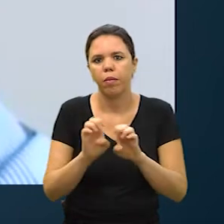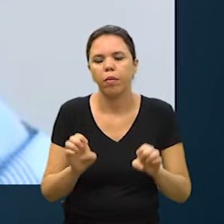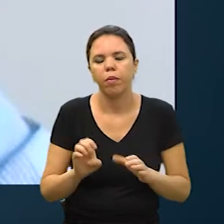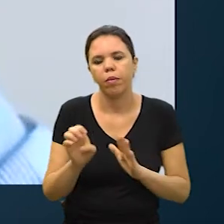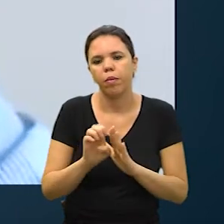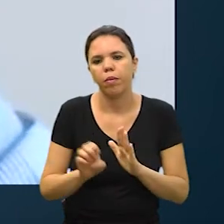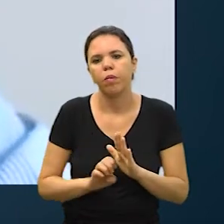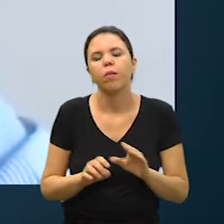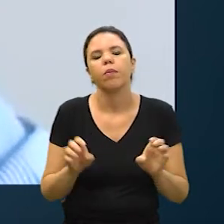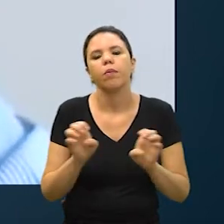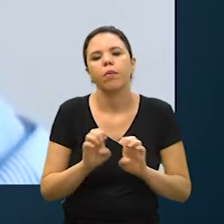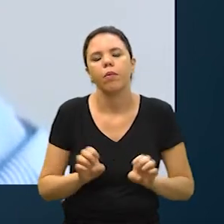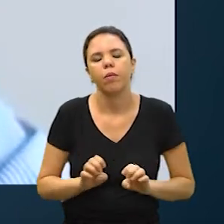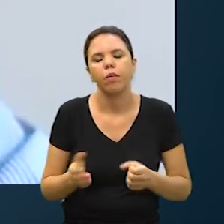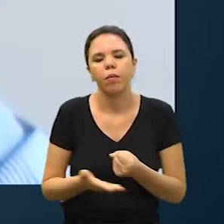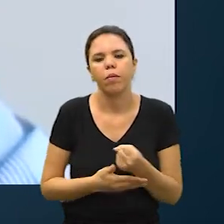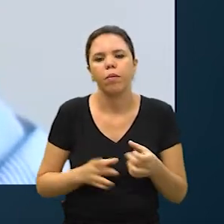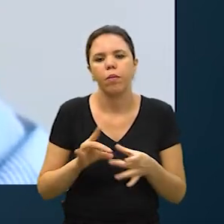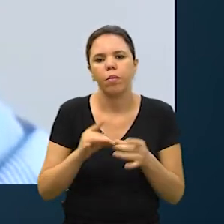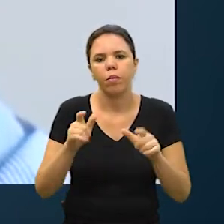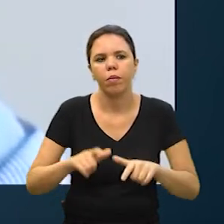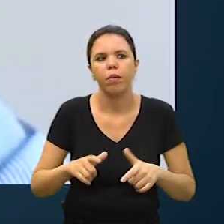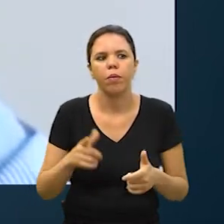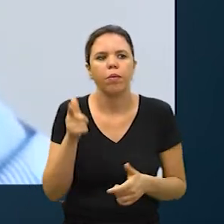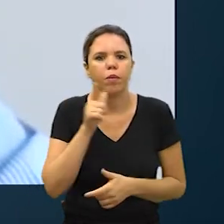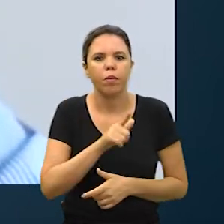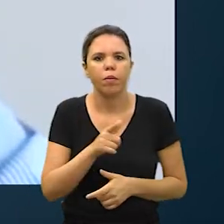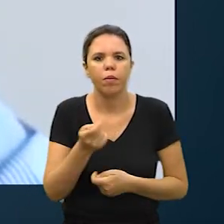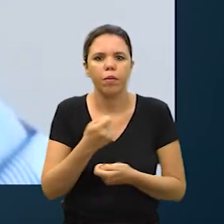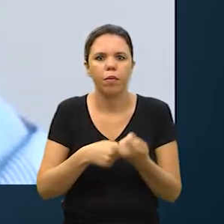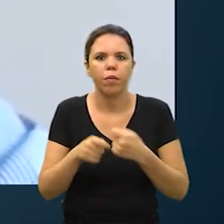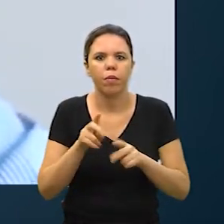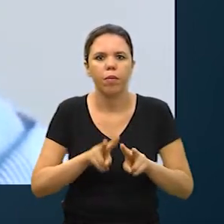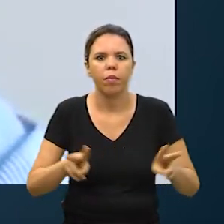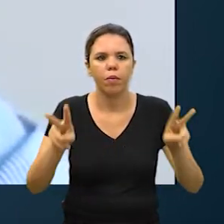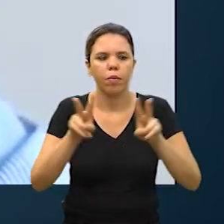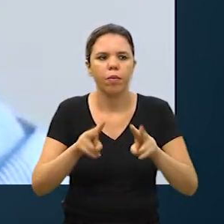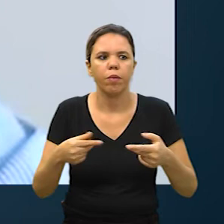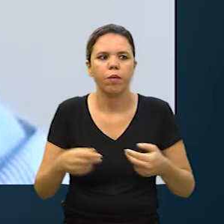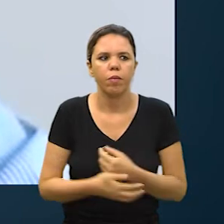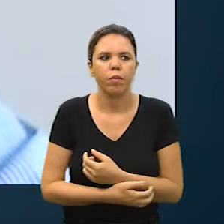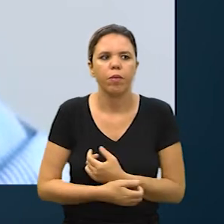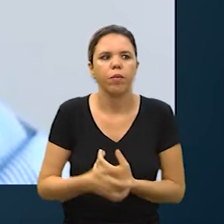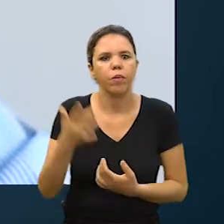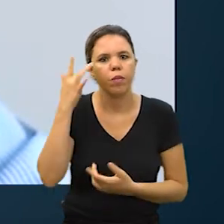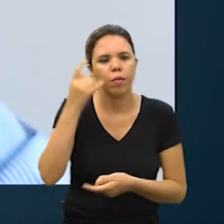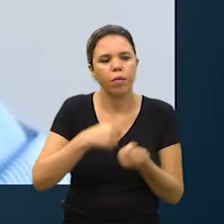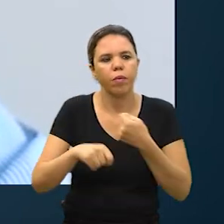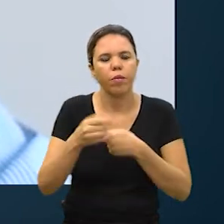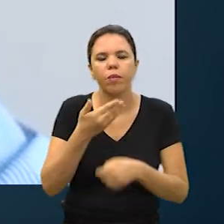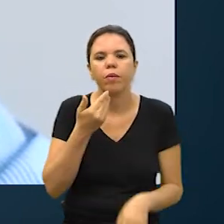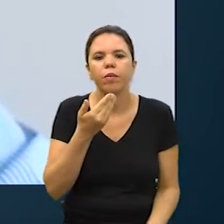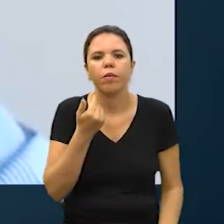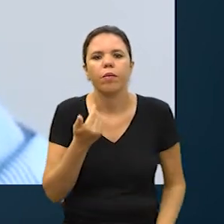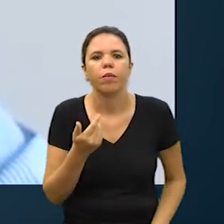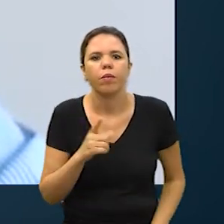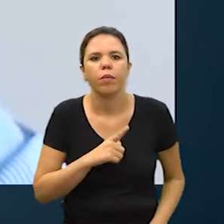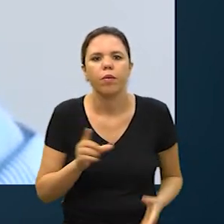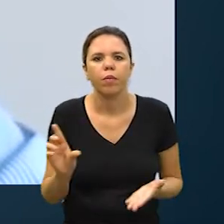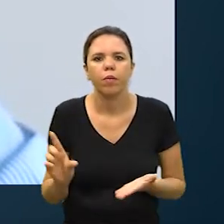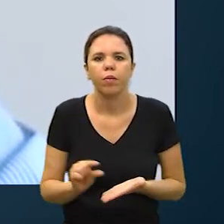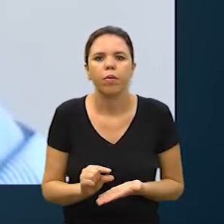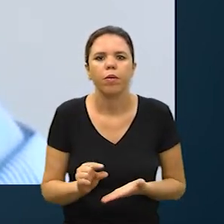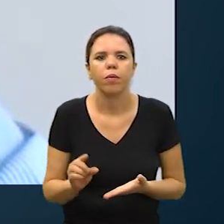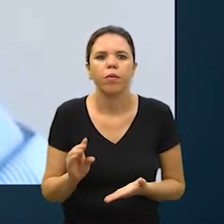Brasil, às vezes só com um parceiro local, você consegue viabilizar e aí essa questão de maturação do negócio fica mais fácil, porque tem menos